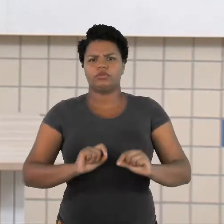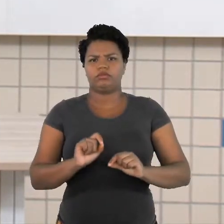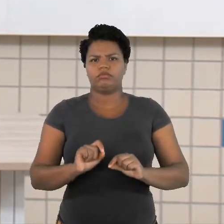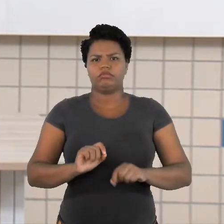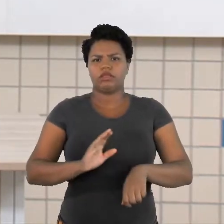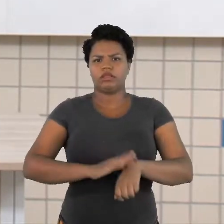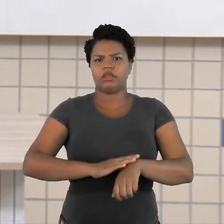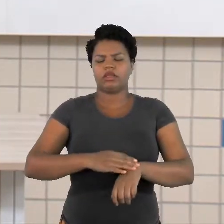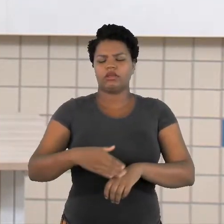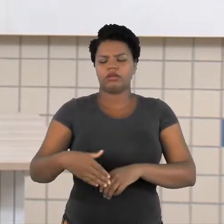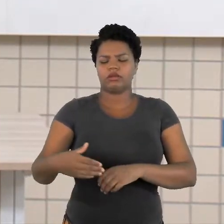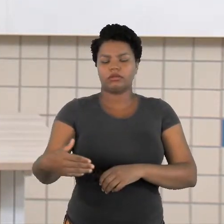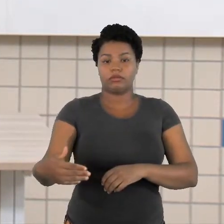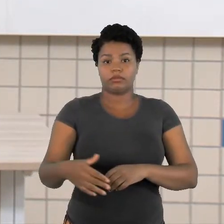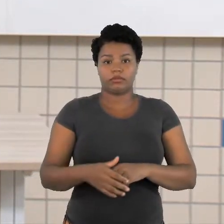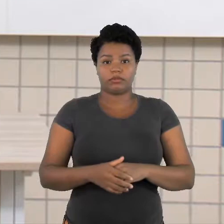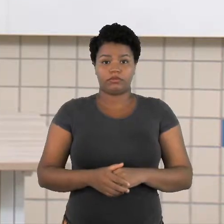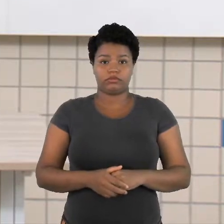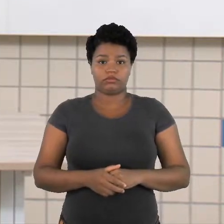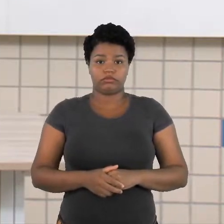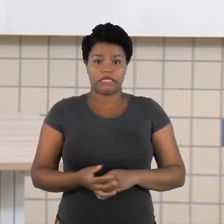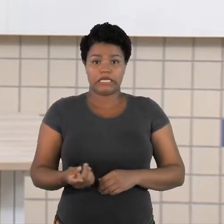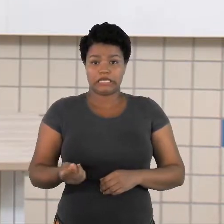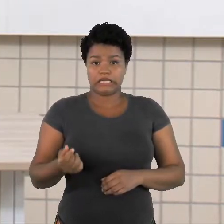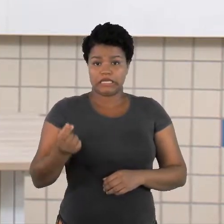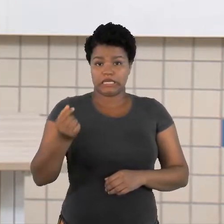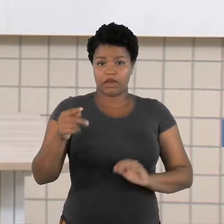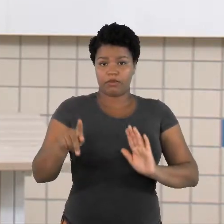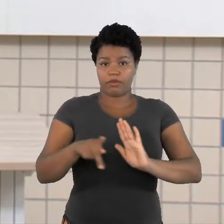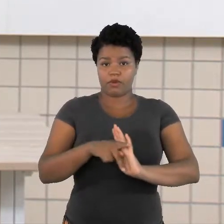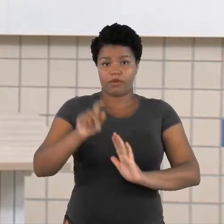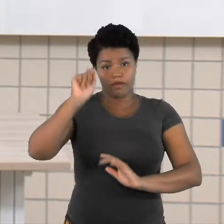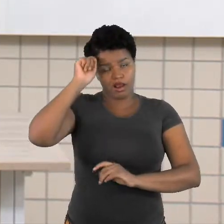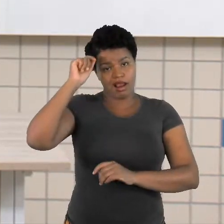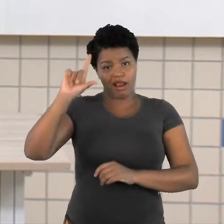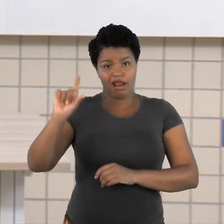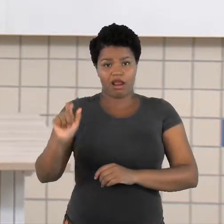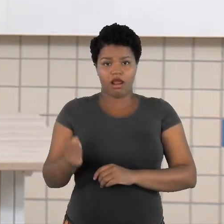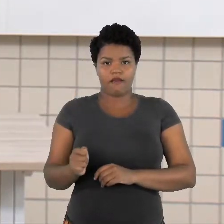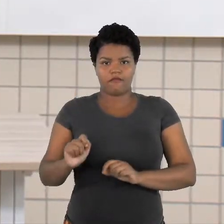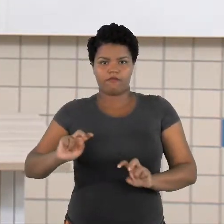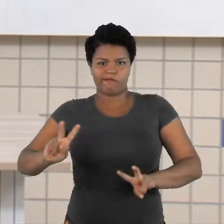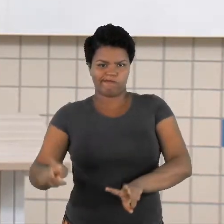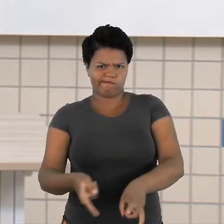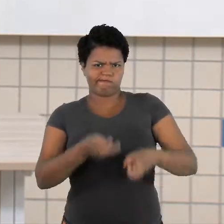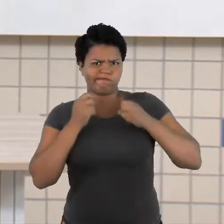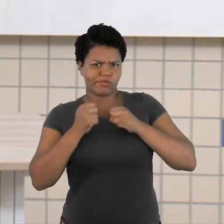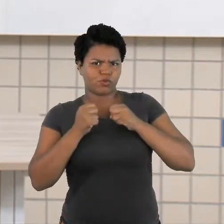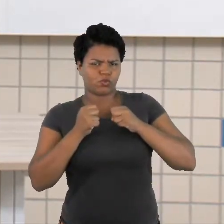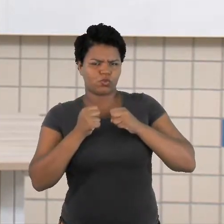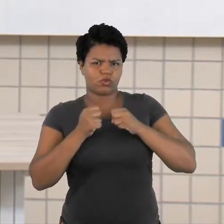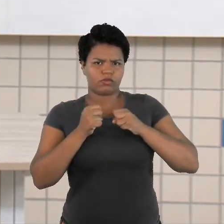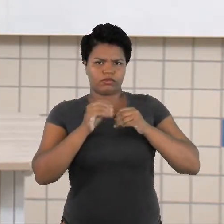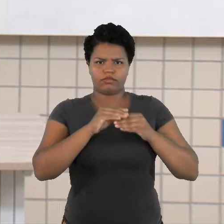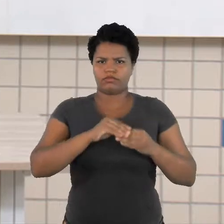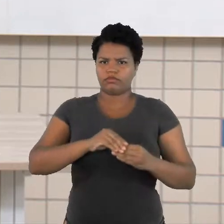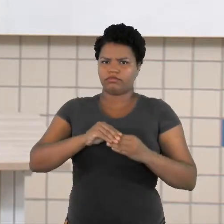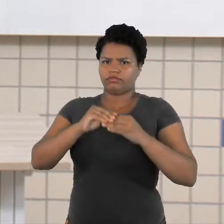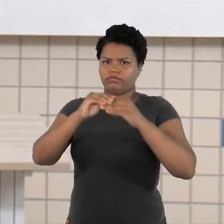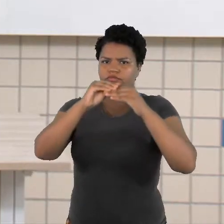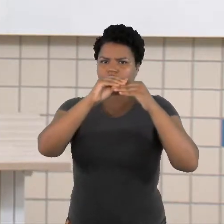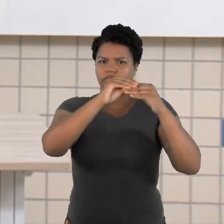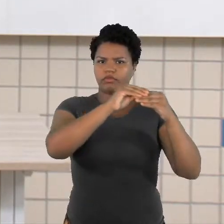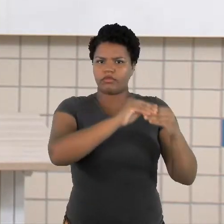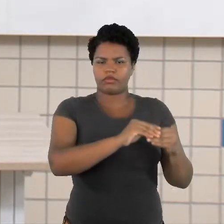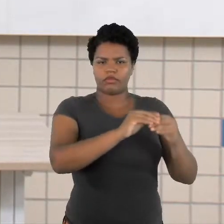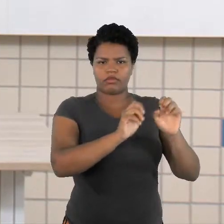passar do tempo, muitas das riquezas da África foram retiradas e levadas para a Europa